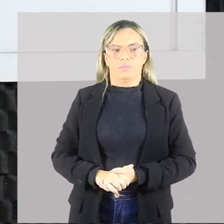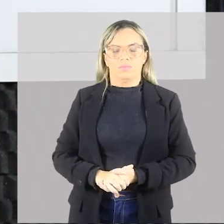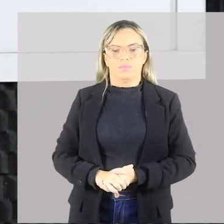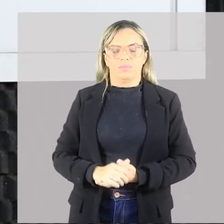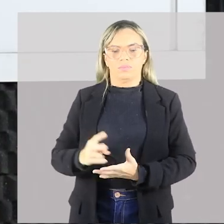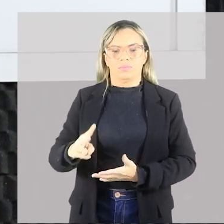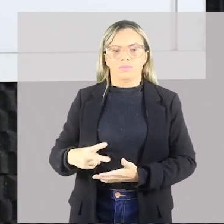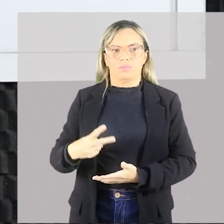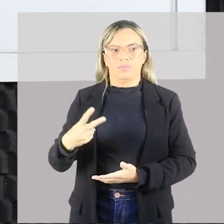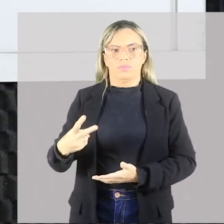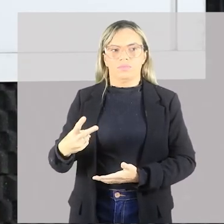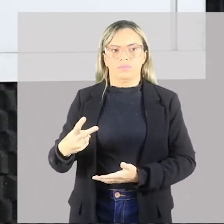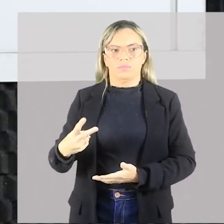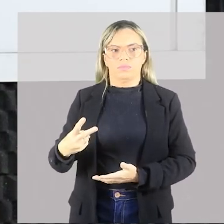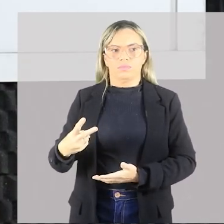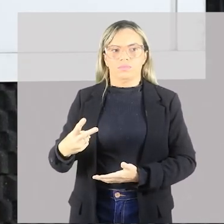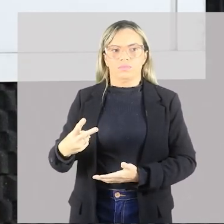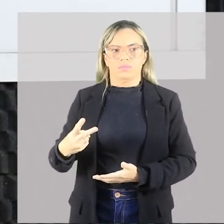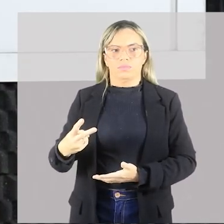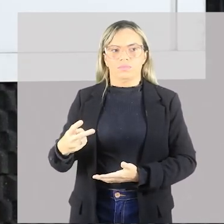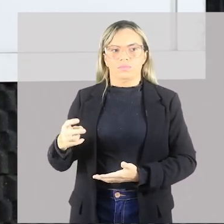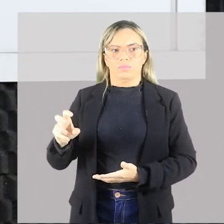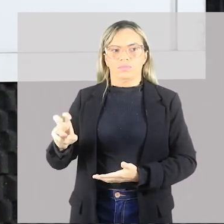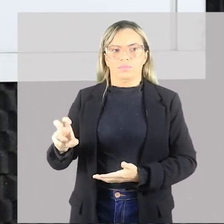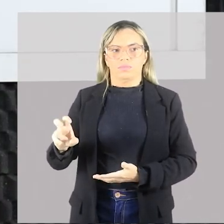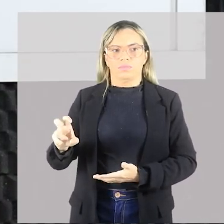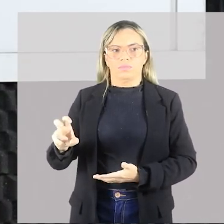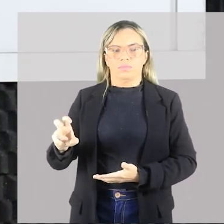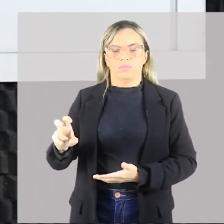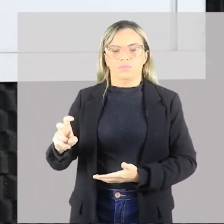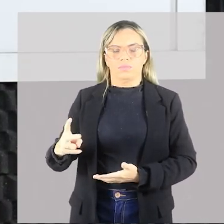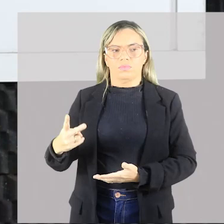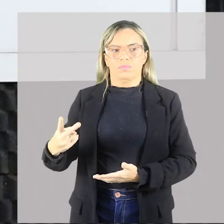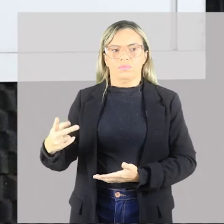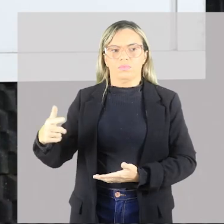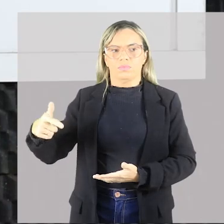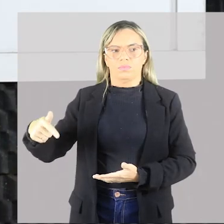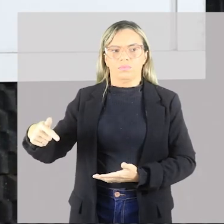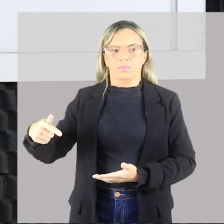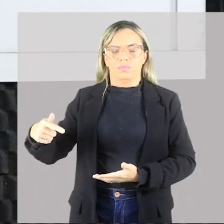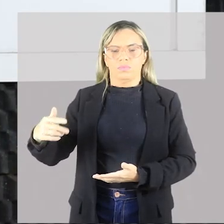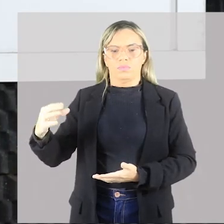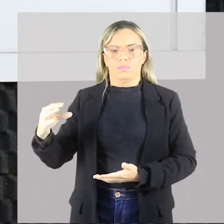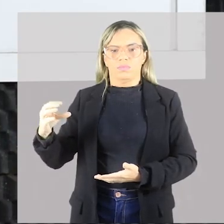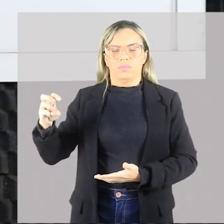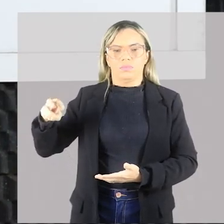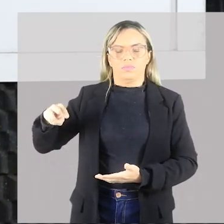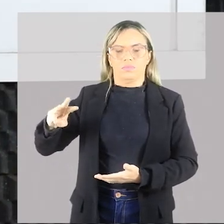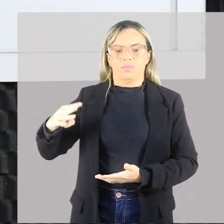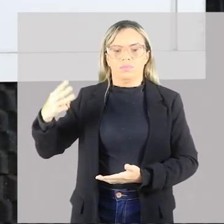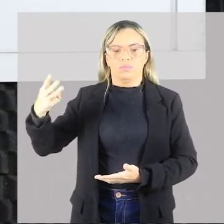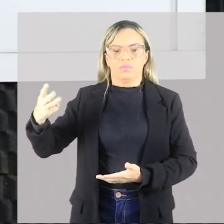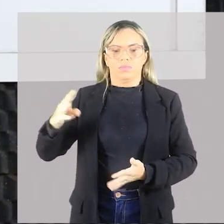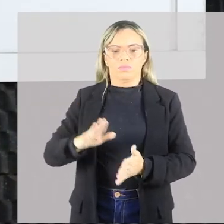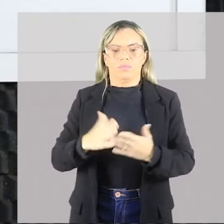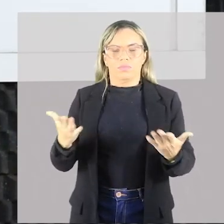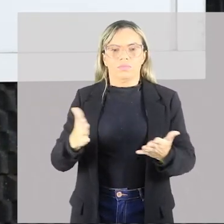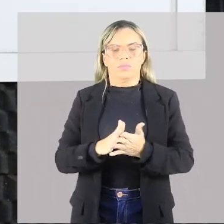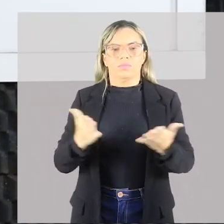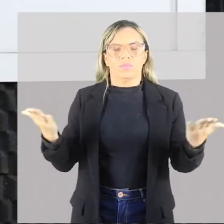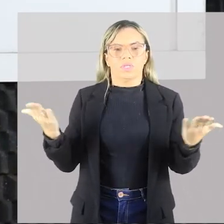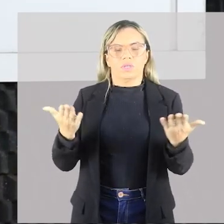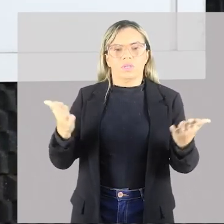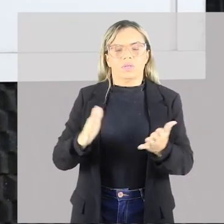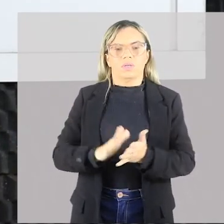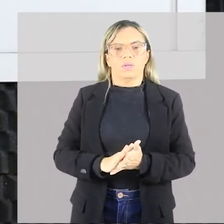2.000, fazendo essa conta aqui, dá 2.527 centímetros cúbicos. Olha, agora que vem aí a